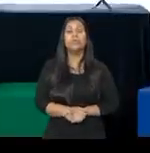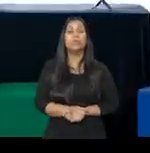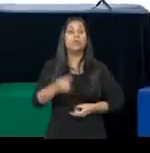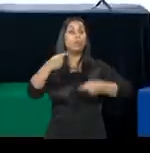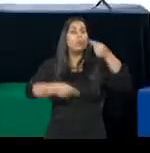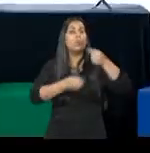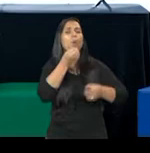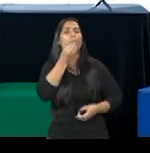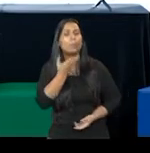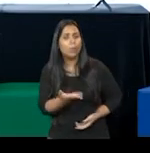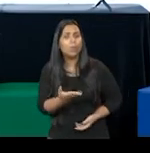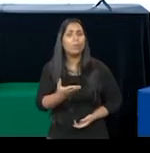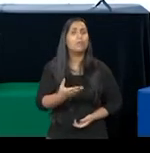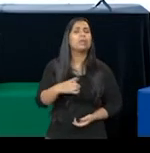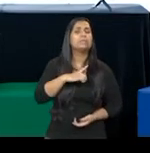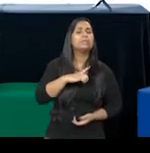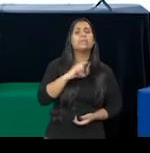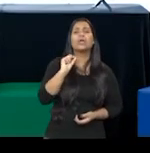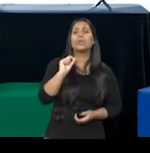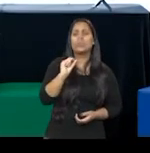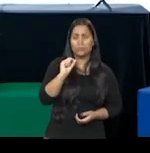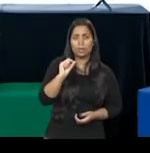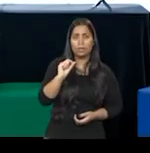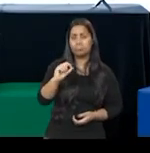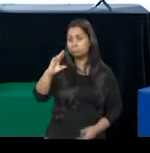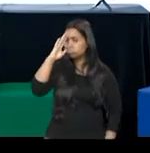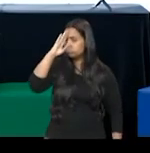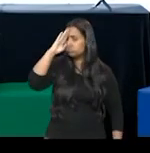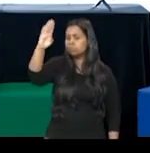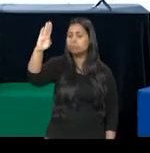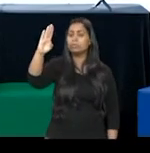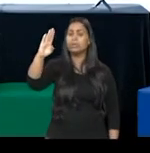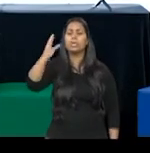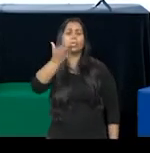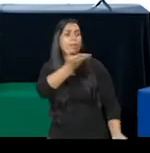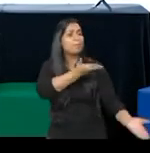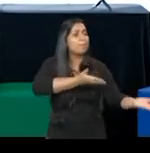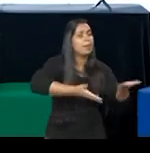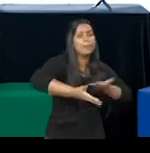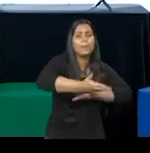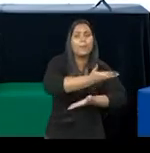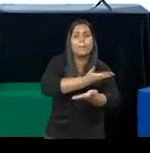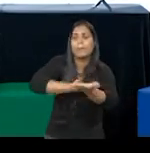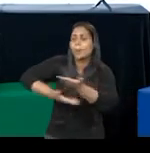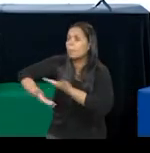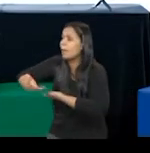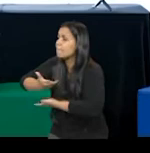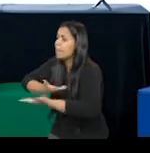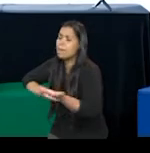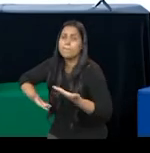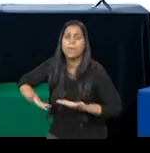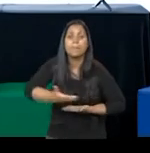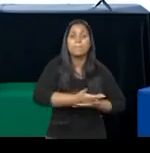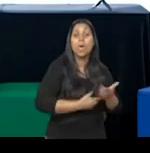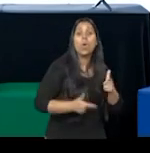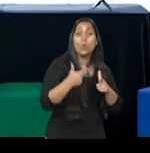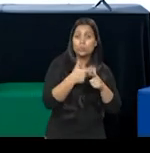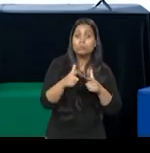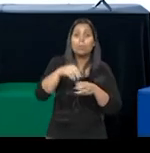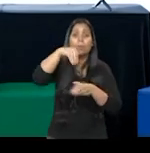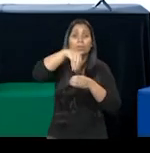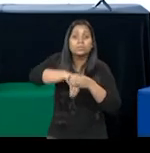O bom político, ele tem como capacidade fundamental mediar os conflitos existentes numa